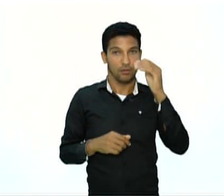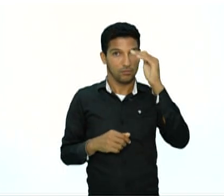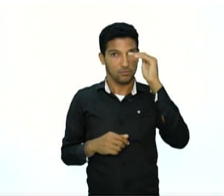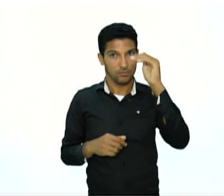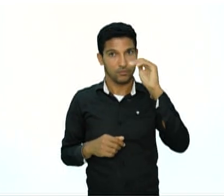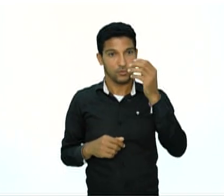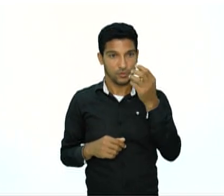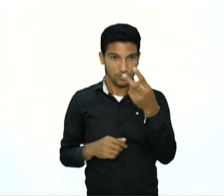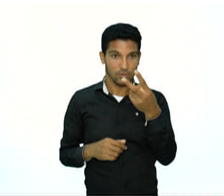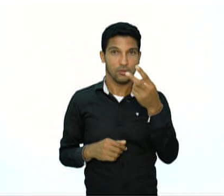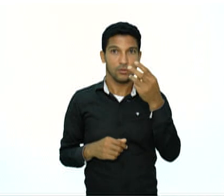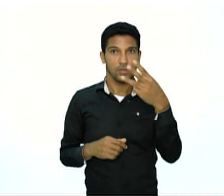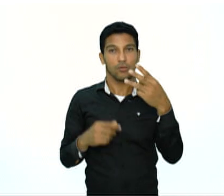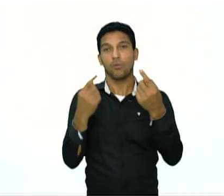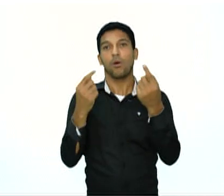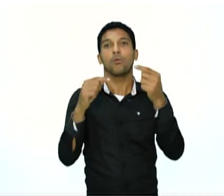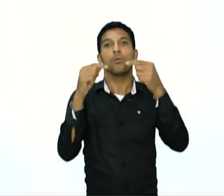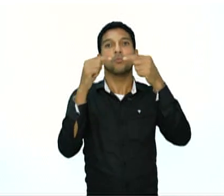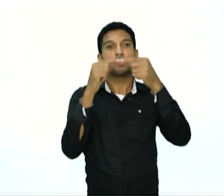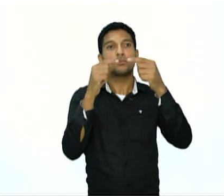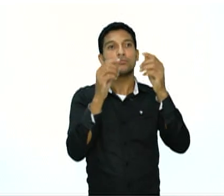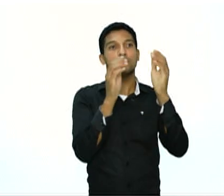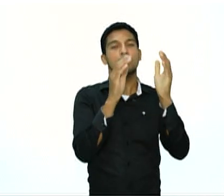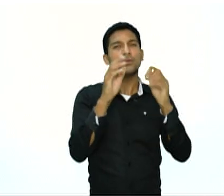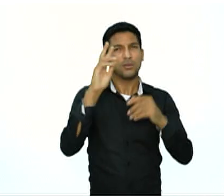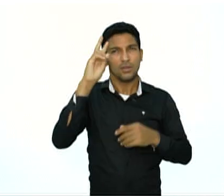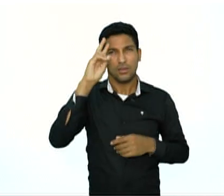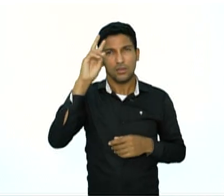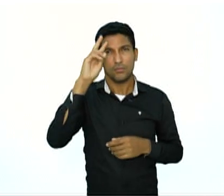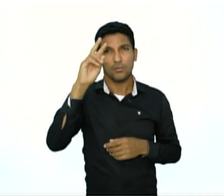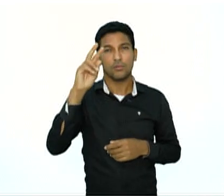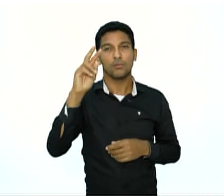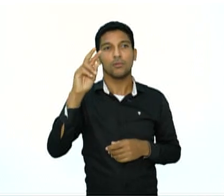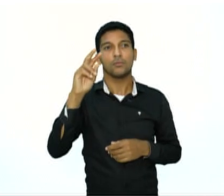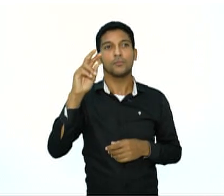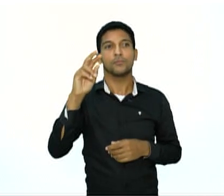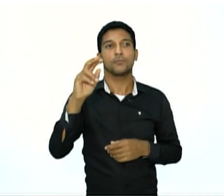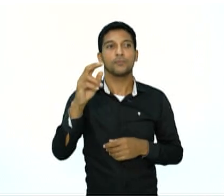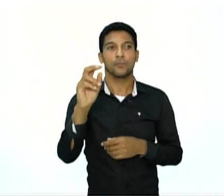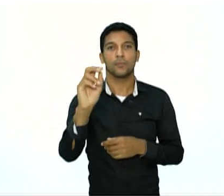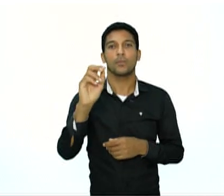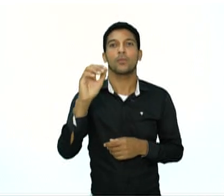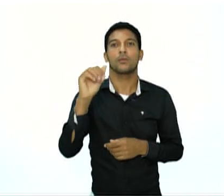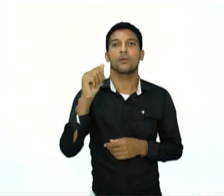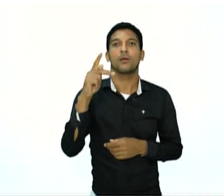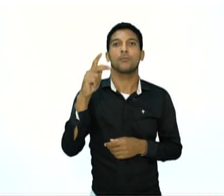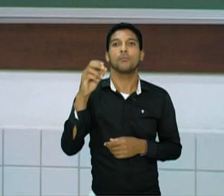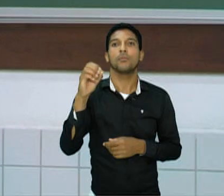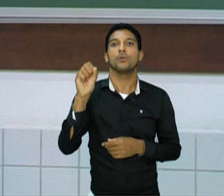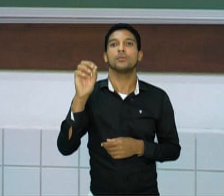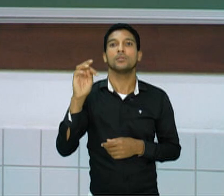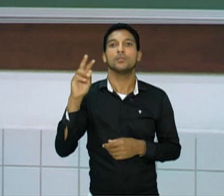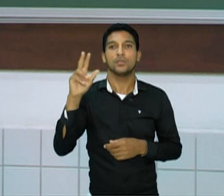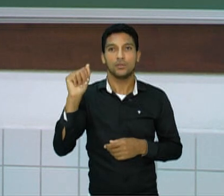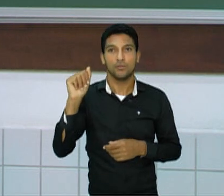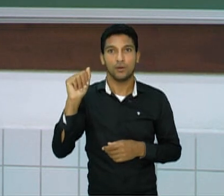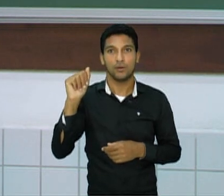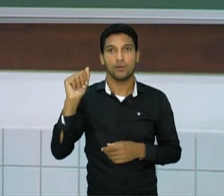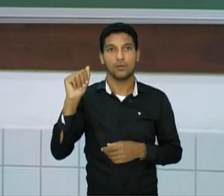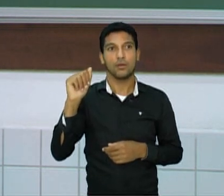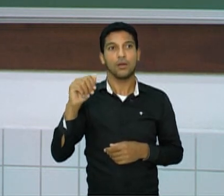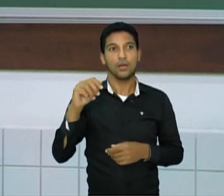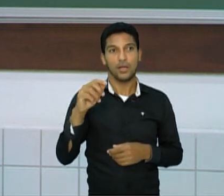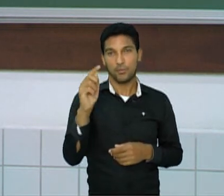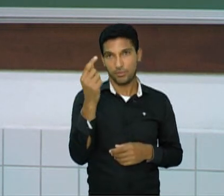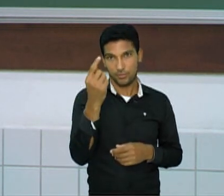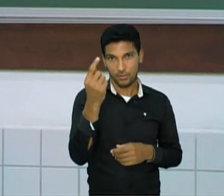indireta. Apositiva com 2 pontos. Desculpa, objetiva direta. A positiva é a